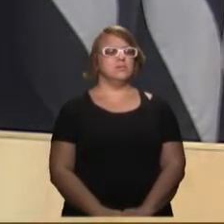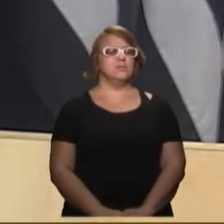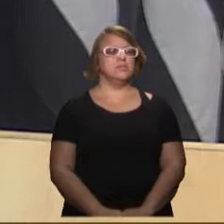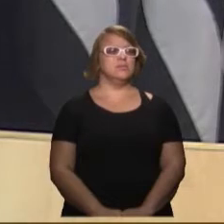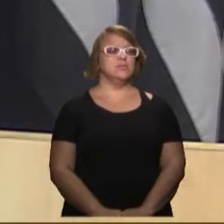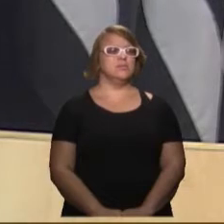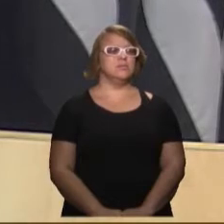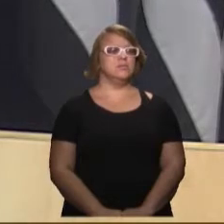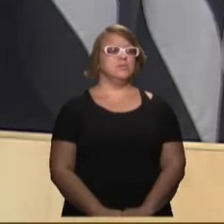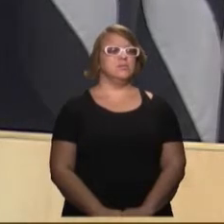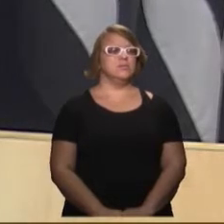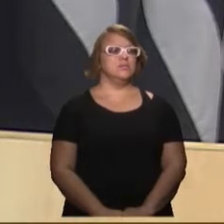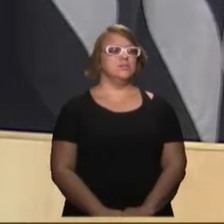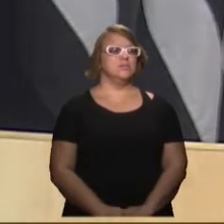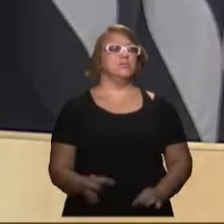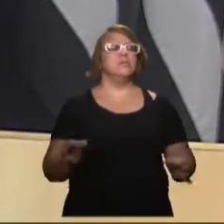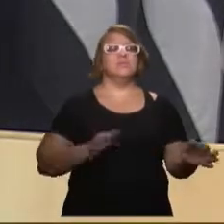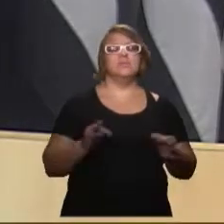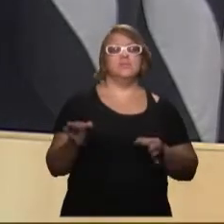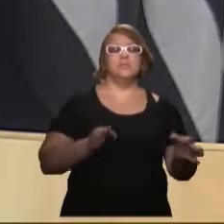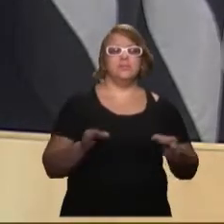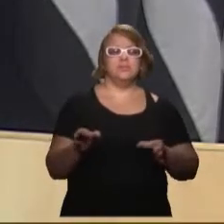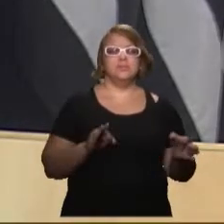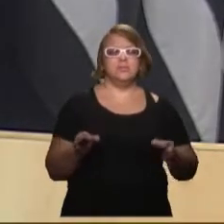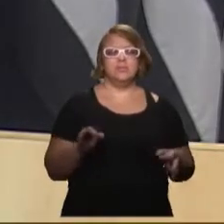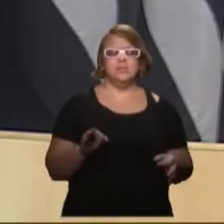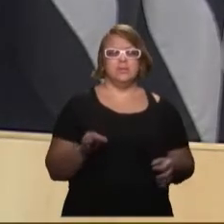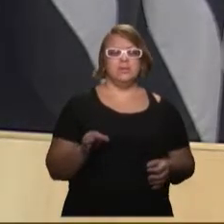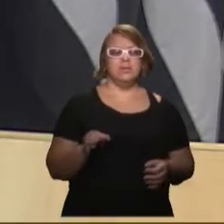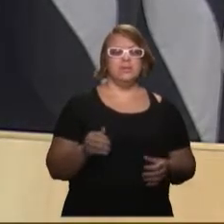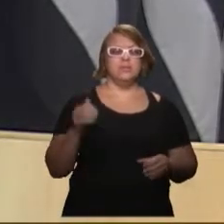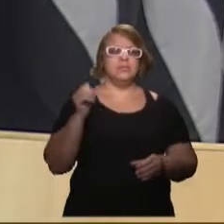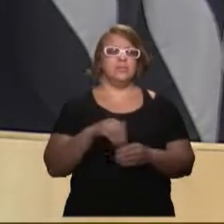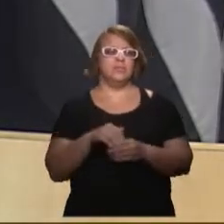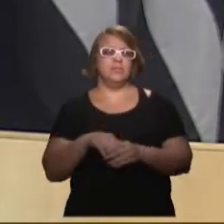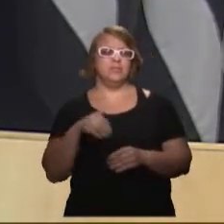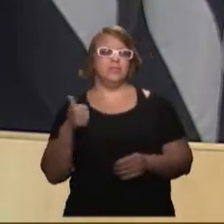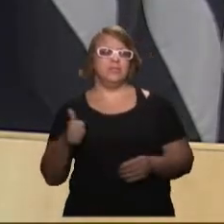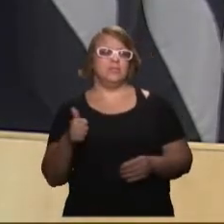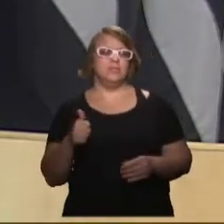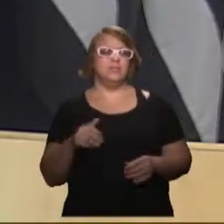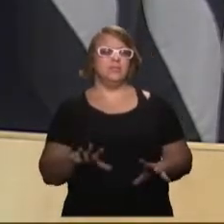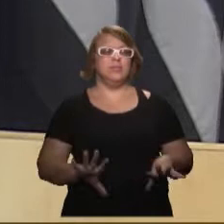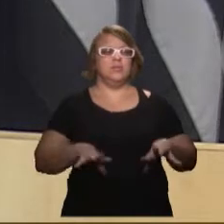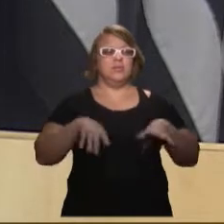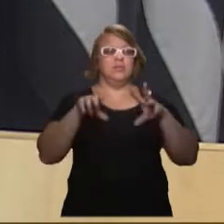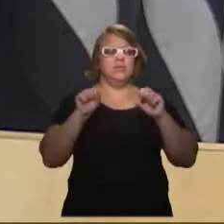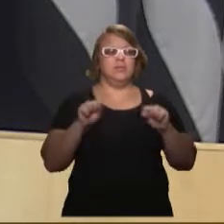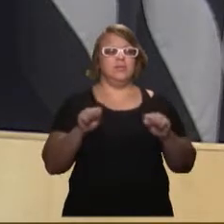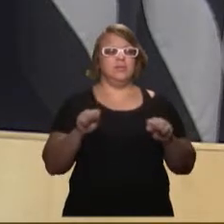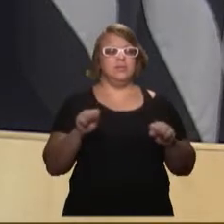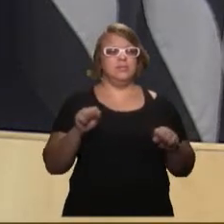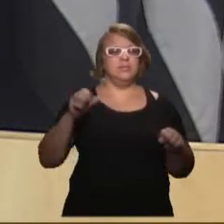projeto pela Câmara, o prefeito ele também pode vetar, porque entendo que